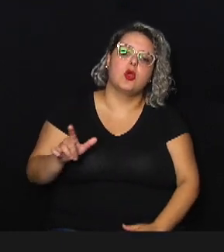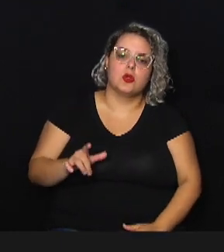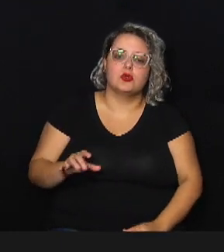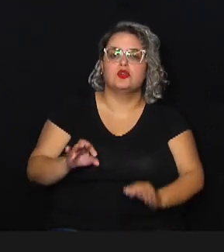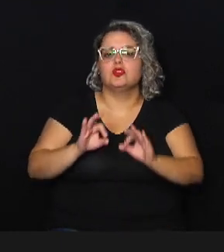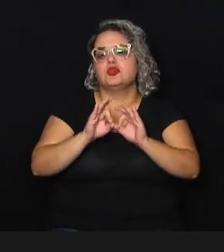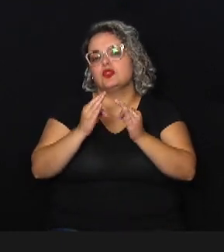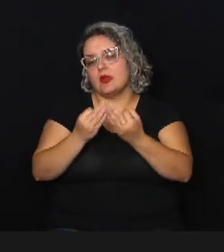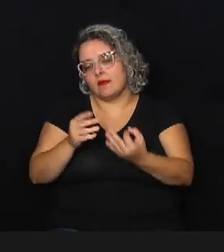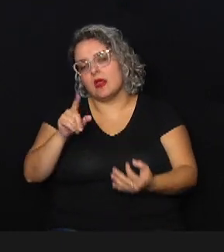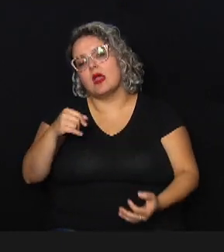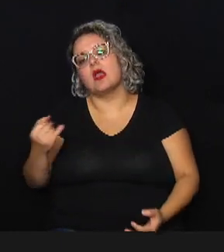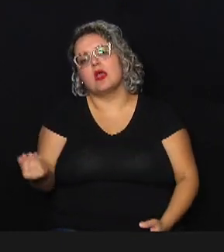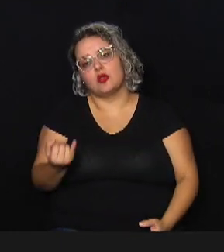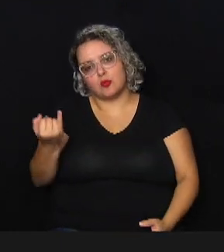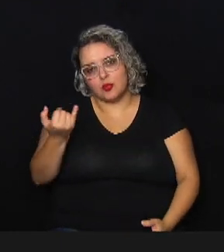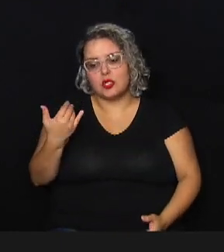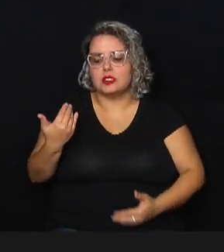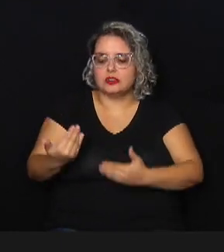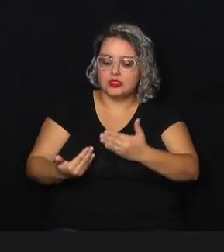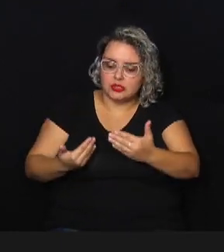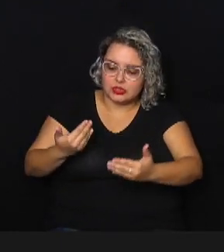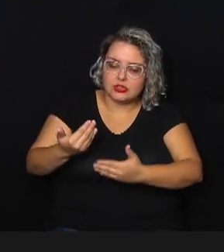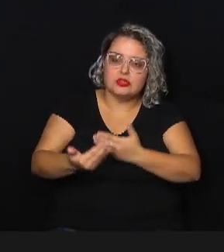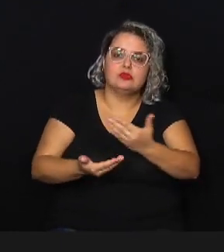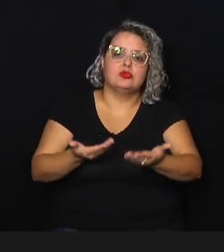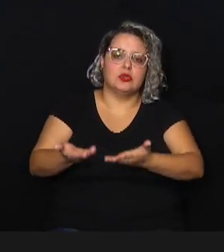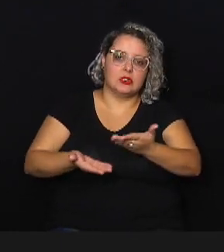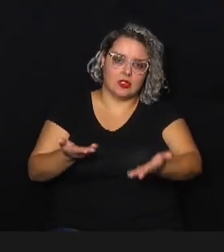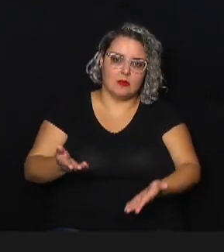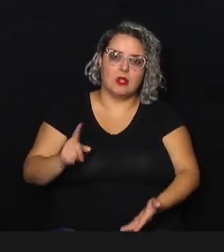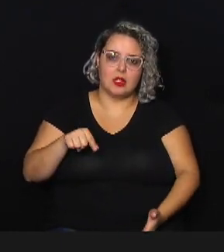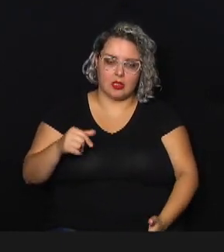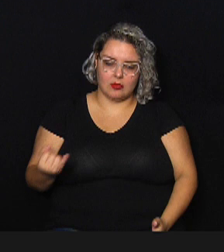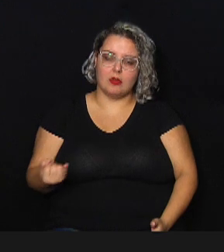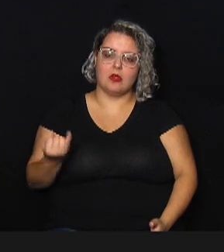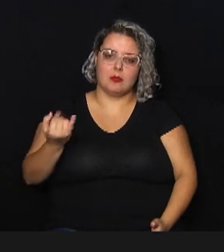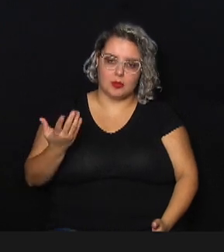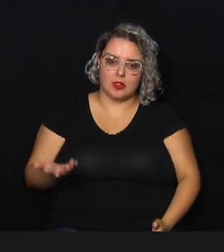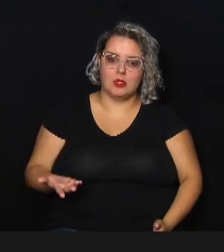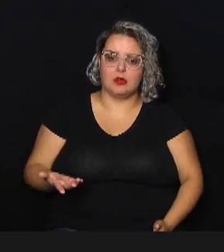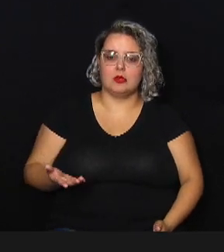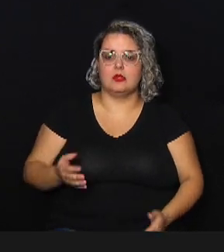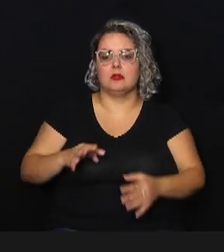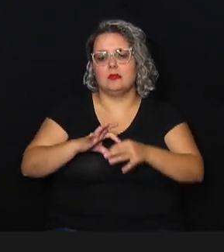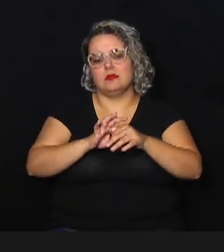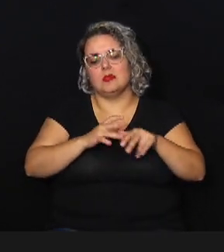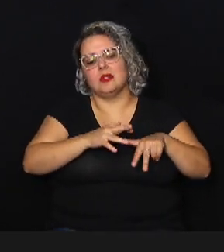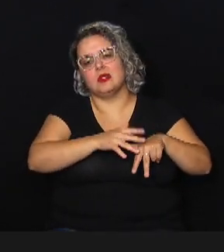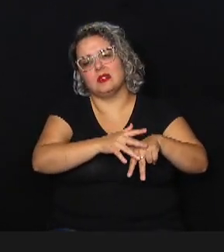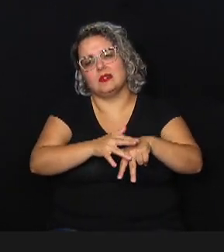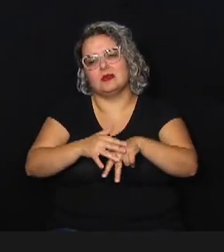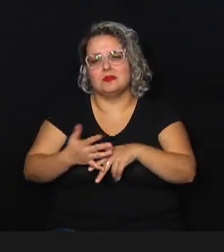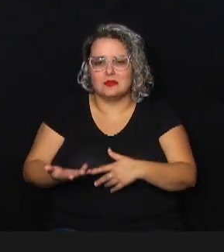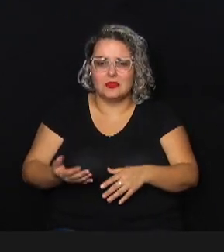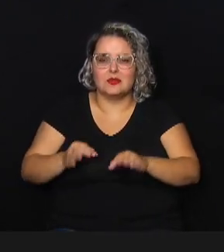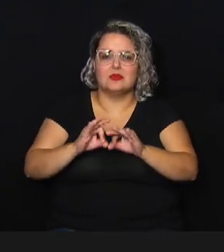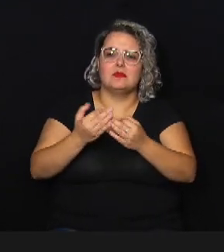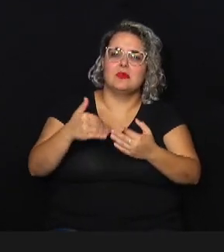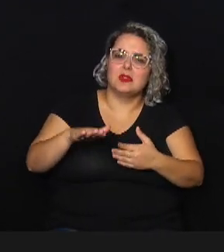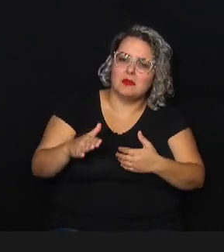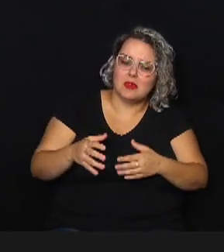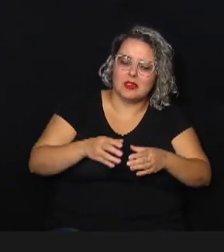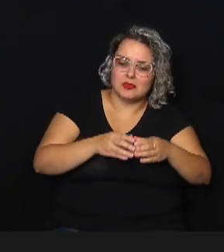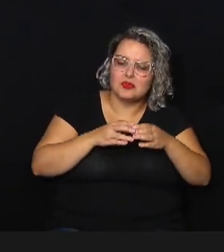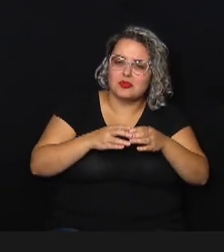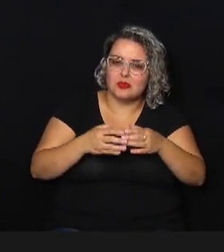muito importante nesse processo de tratamento. Então, normalmente a gente libera os pacientes, os familiares mais próximos,